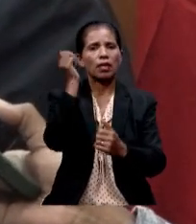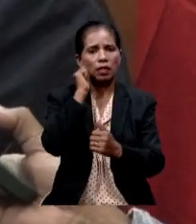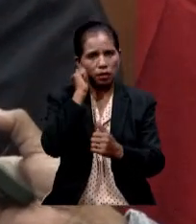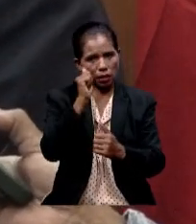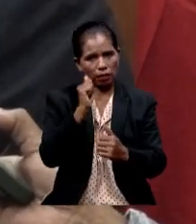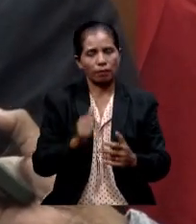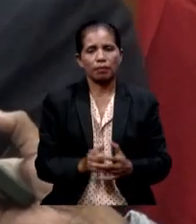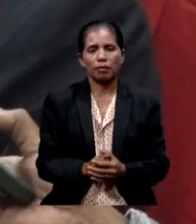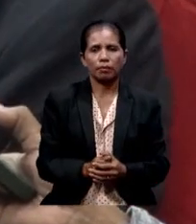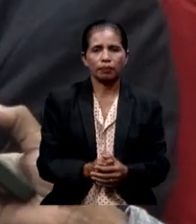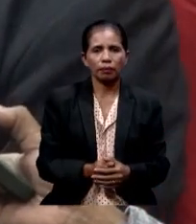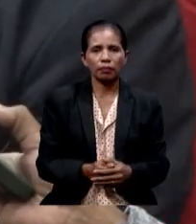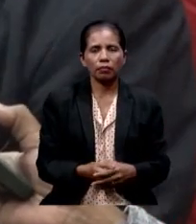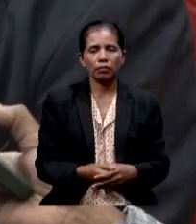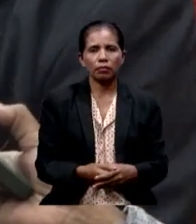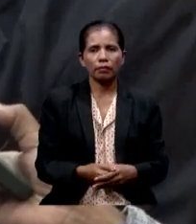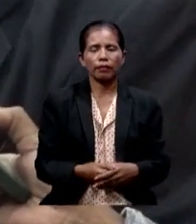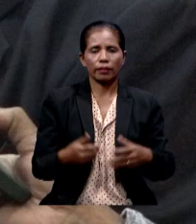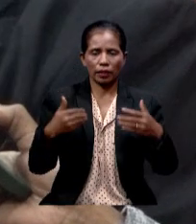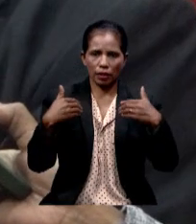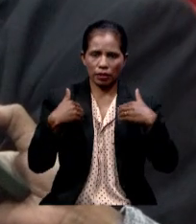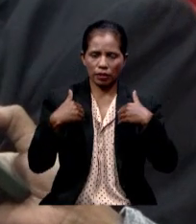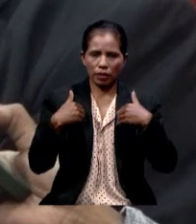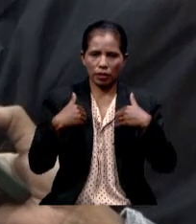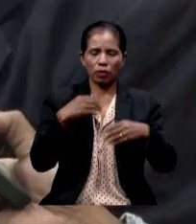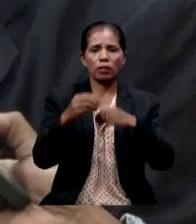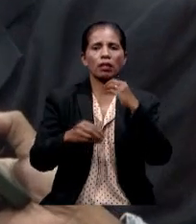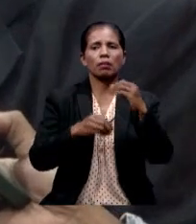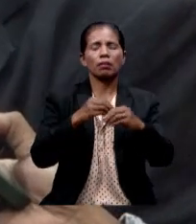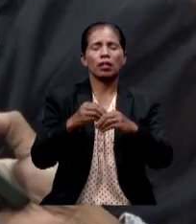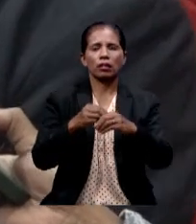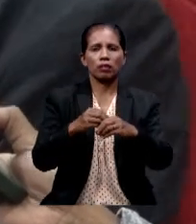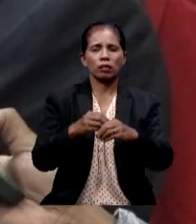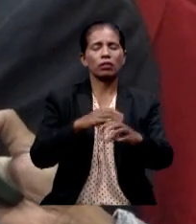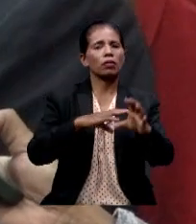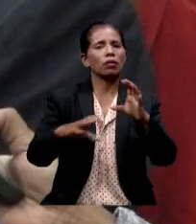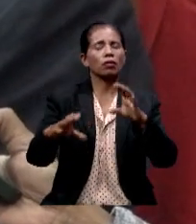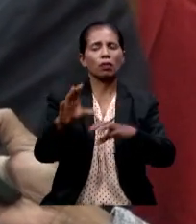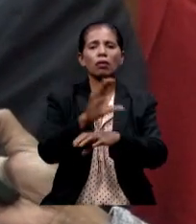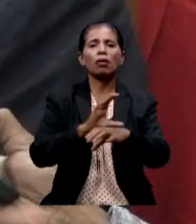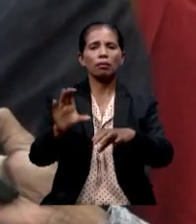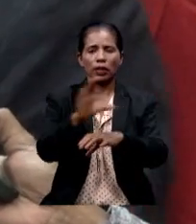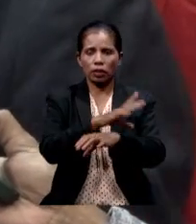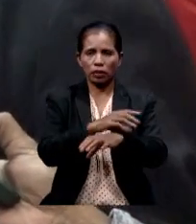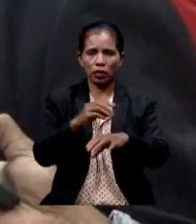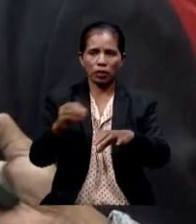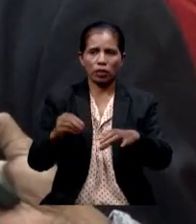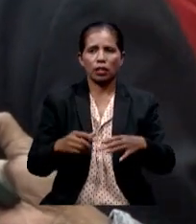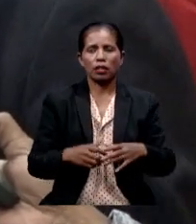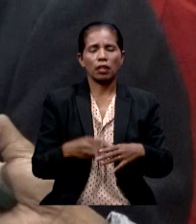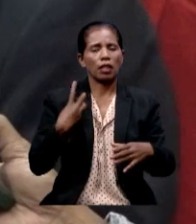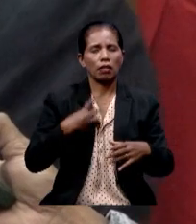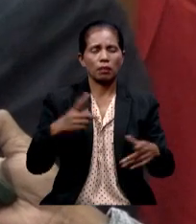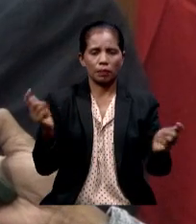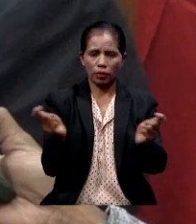e a questão de comércio, de investimento, você nem outro, a minha mãe, para troca